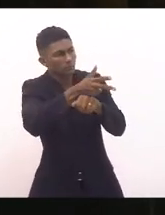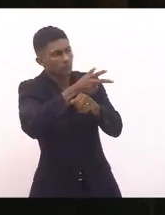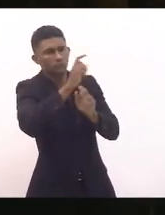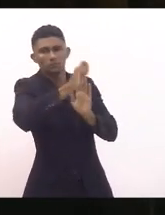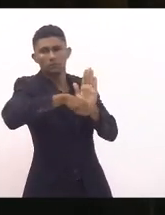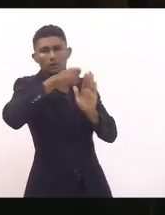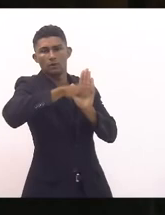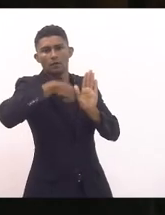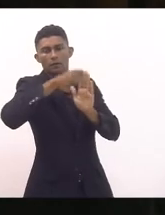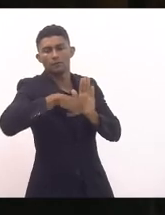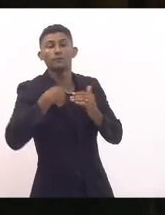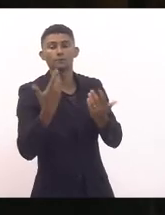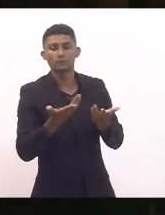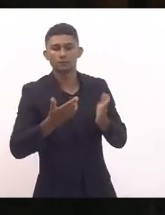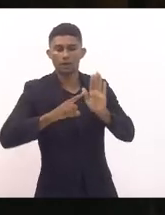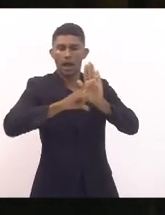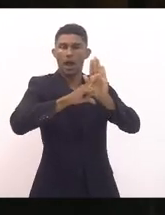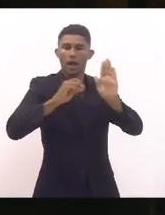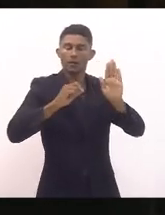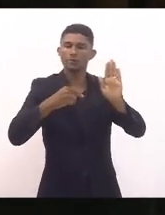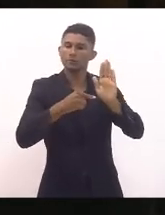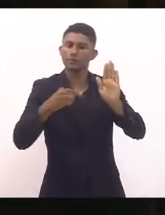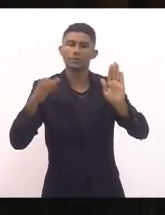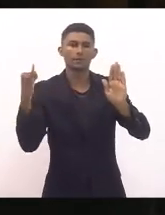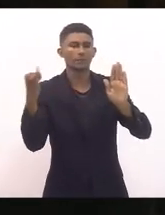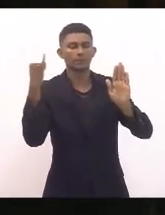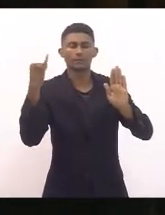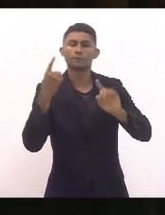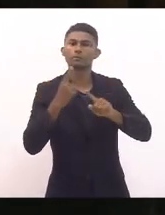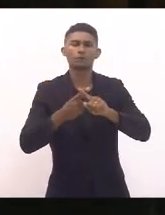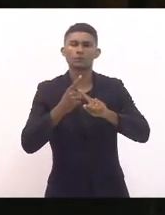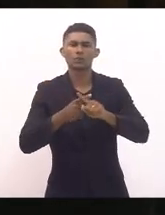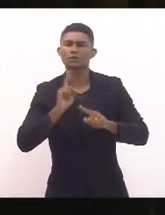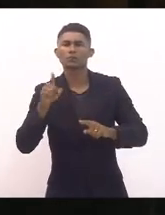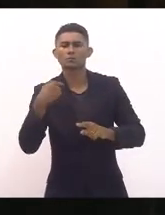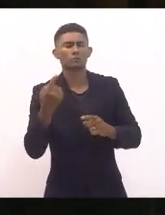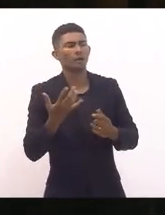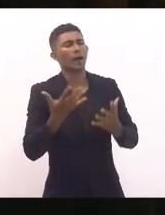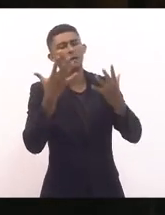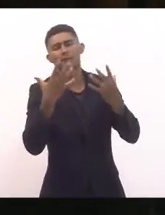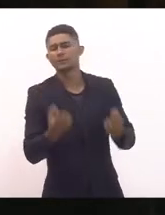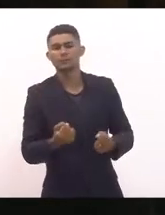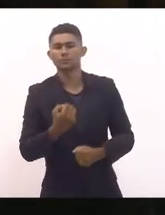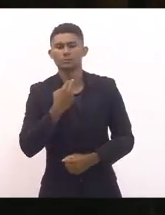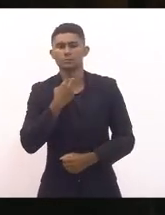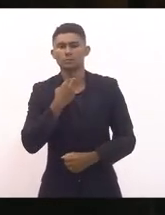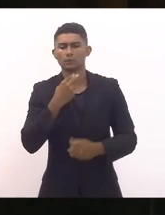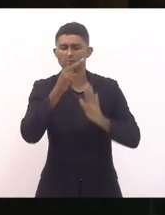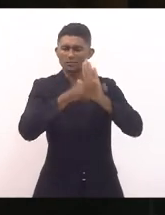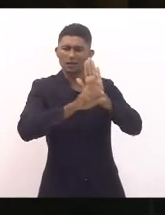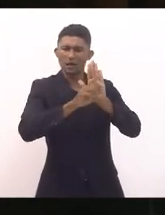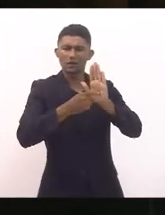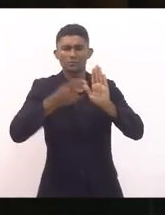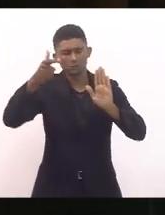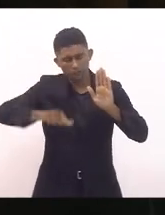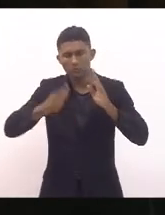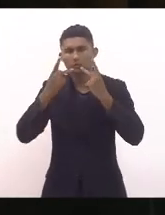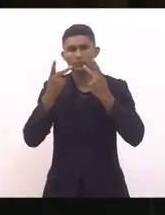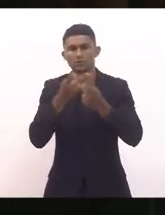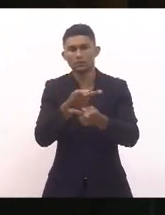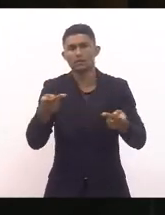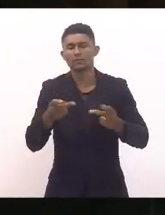artigo é fundamental, porque é inadmissível aonde esse projeto de lei, aonde eu repito mais uma